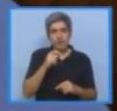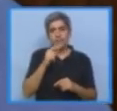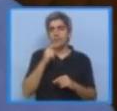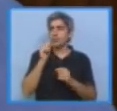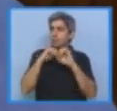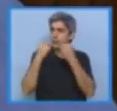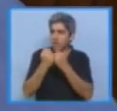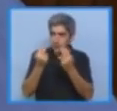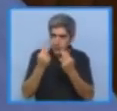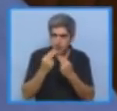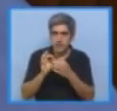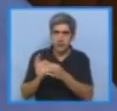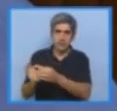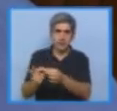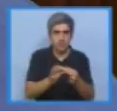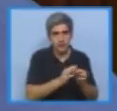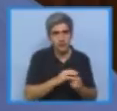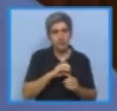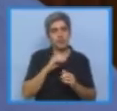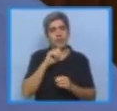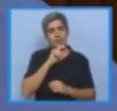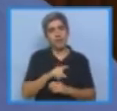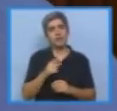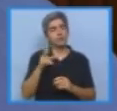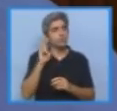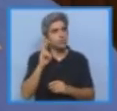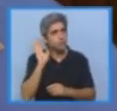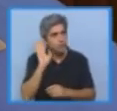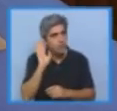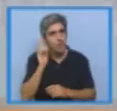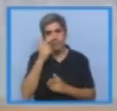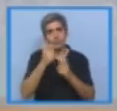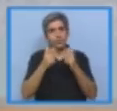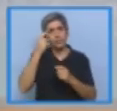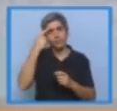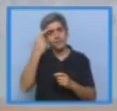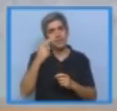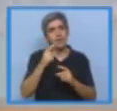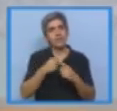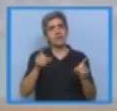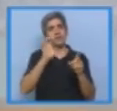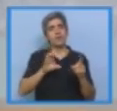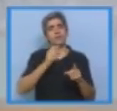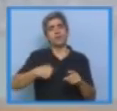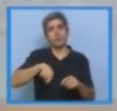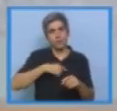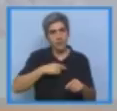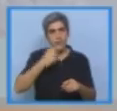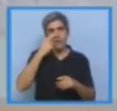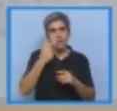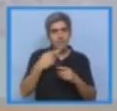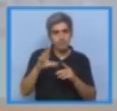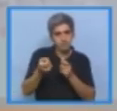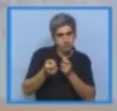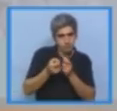que estar ligados e ser capazes de escutar aqueles que pensam diferente de nós, aqueles que às vezes até estão mais próximos do que nós, do que